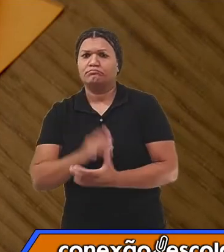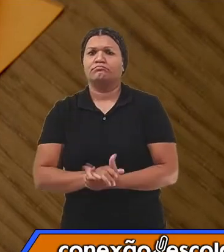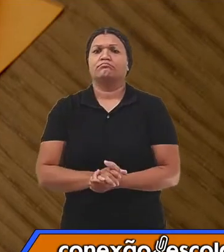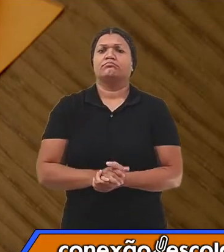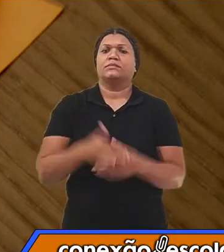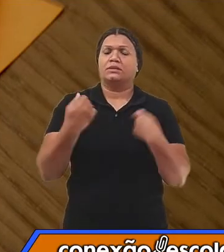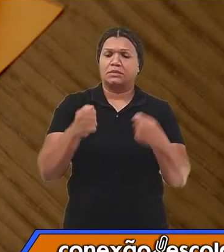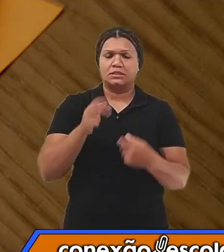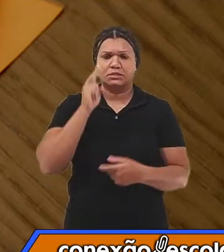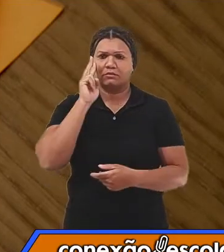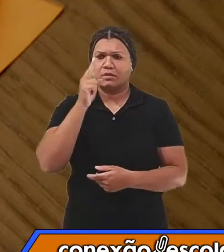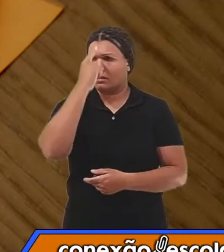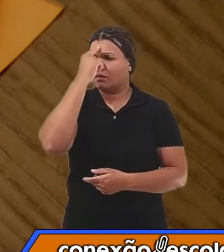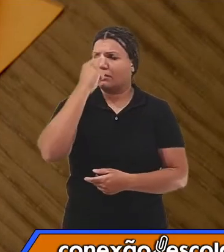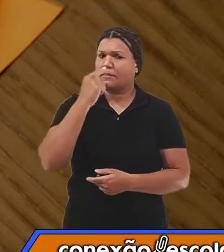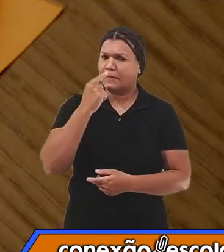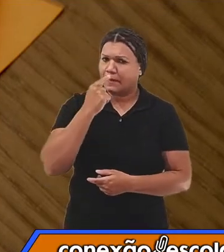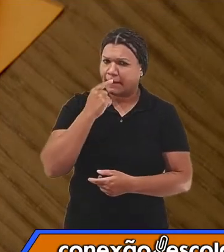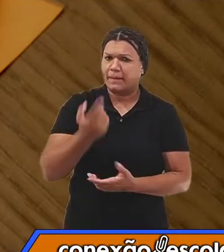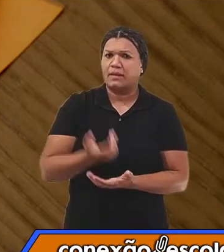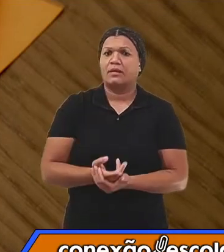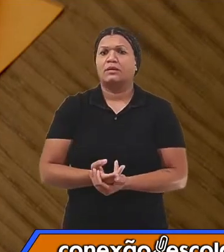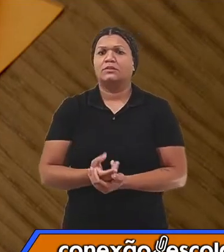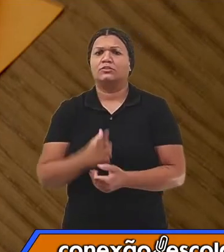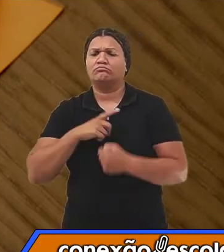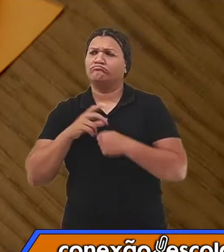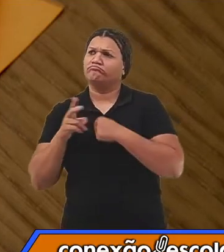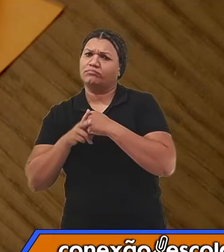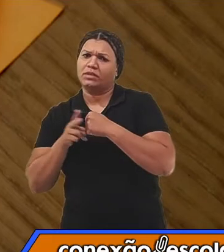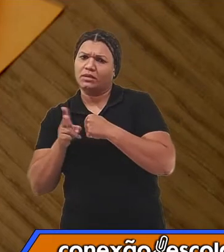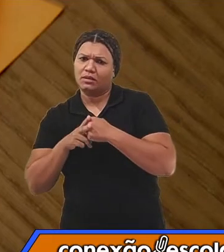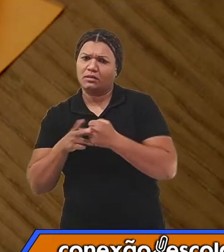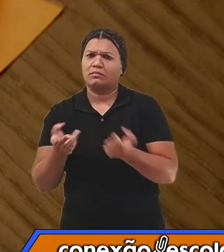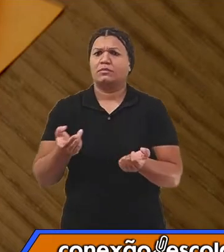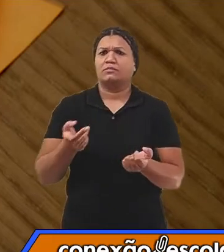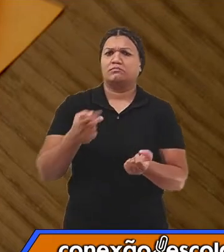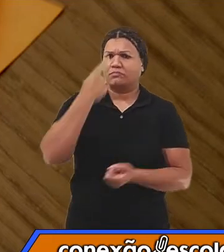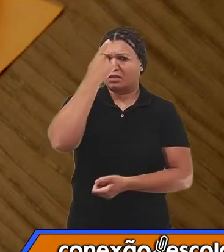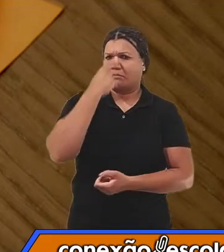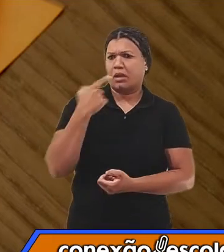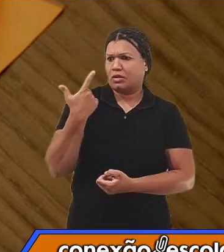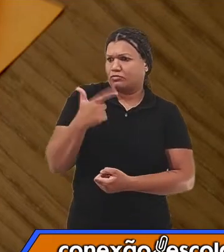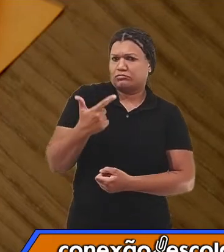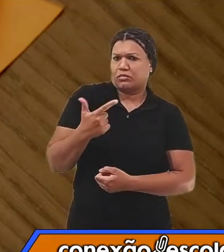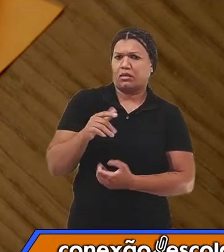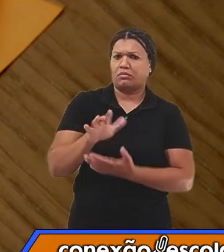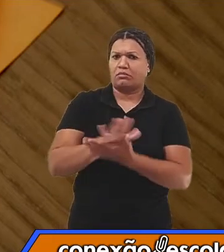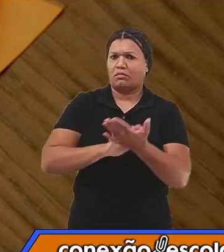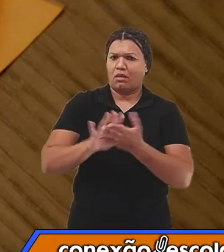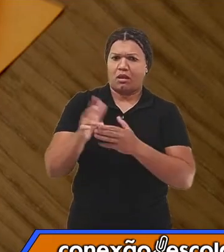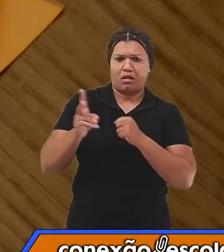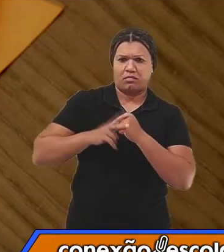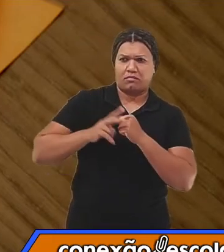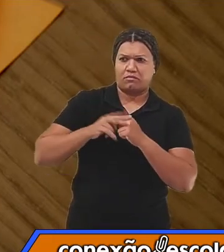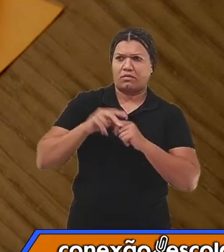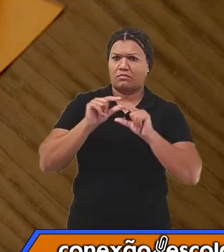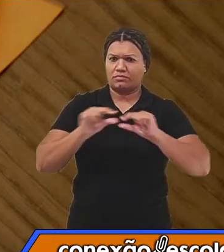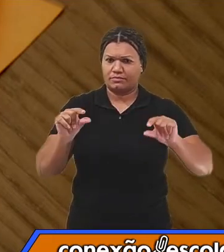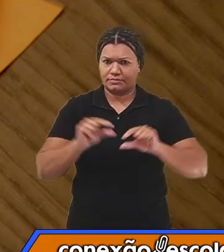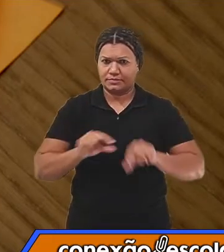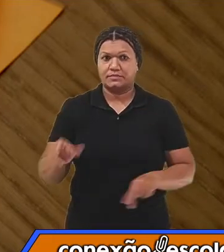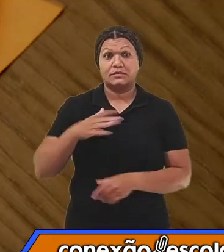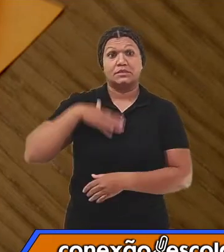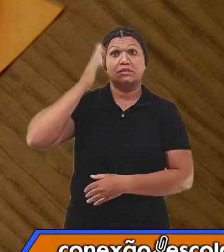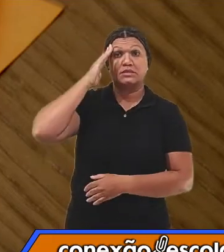imagens verbais, as imagens não verbais. Nós temos que analisar o que os personagens